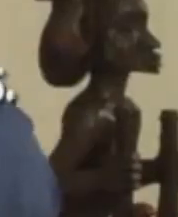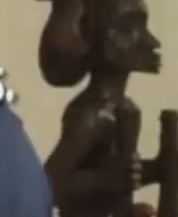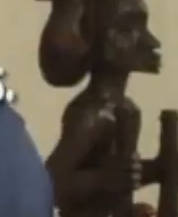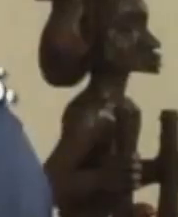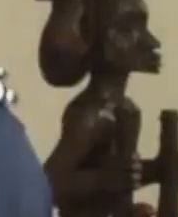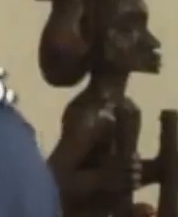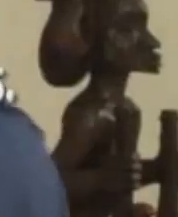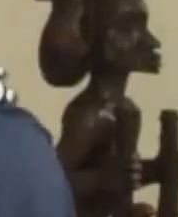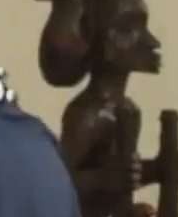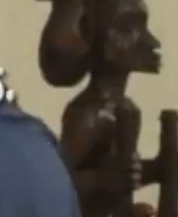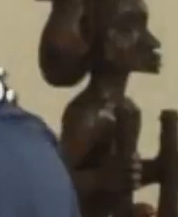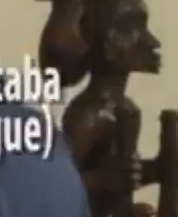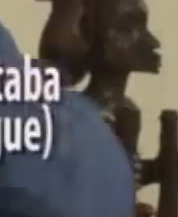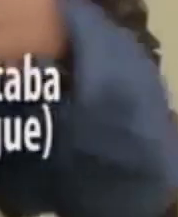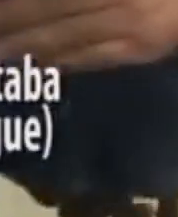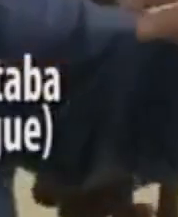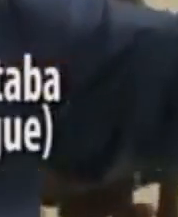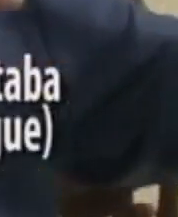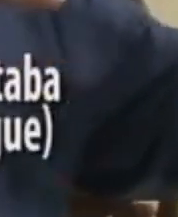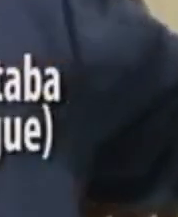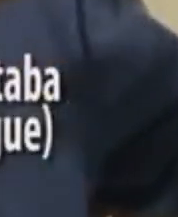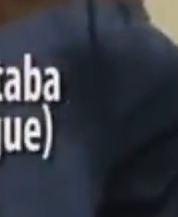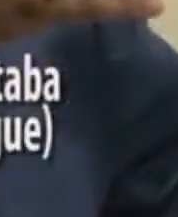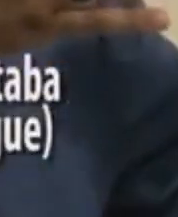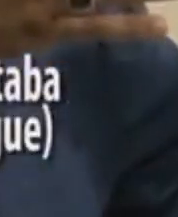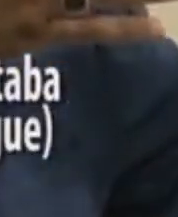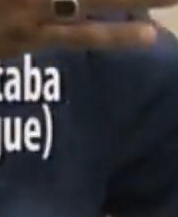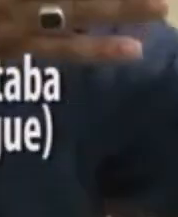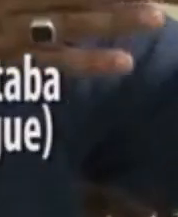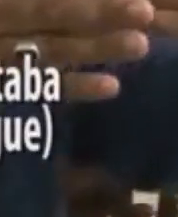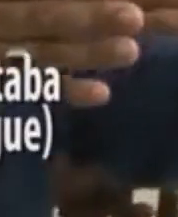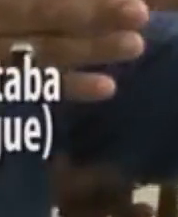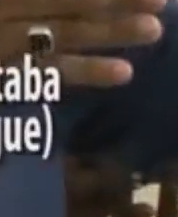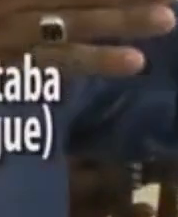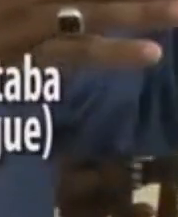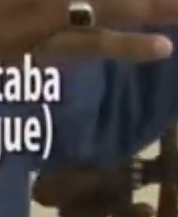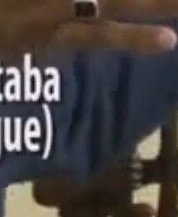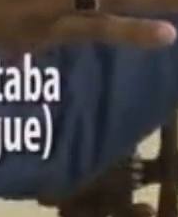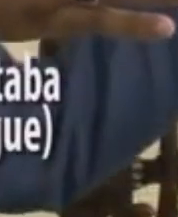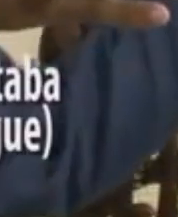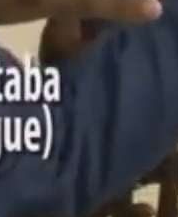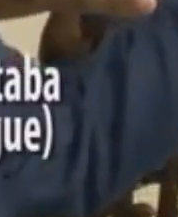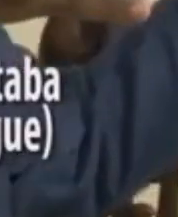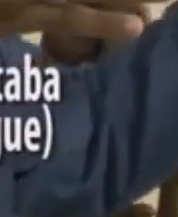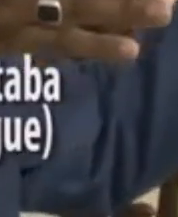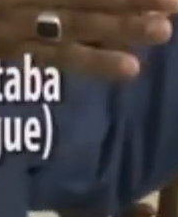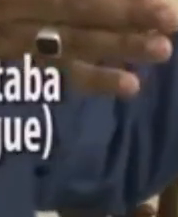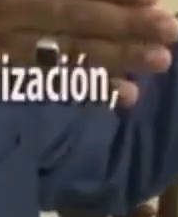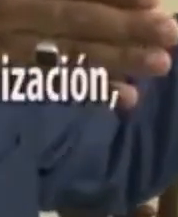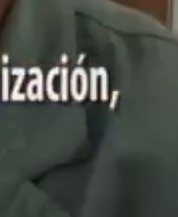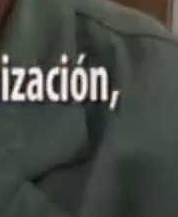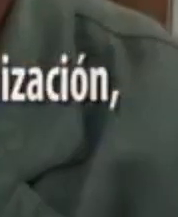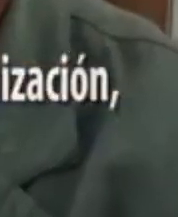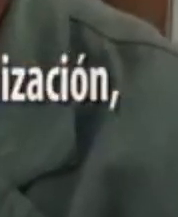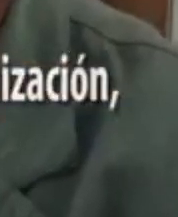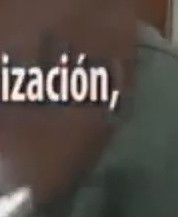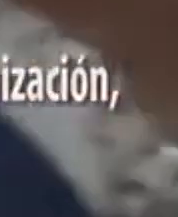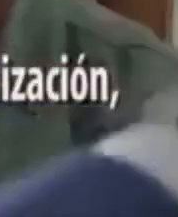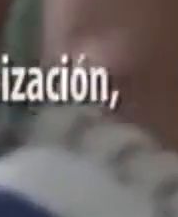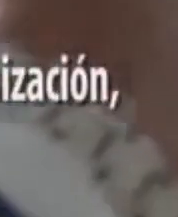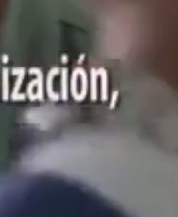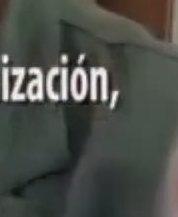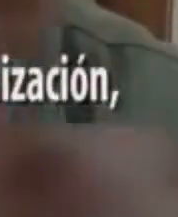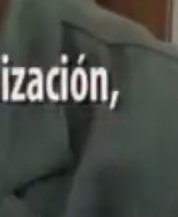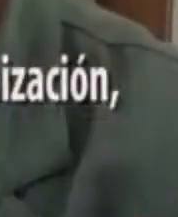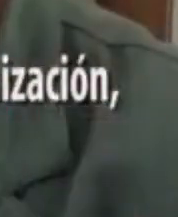unidade cubana estava a 200 quilômetros. Quando eu fui para Chamoteta e Cacinga, estava a 110 quilômetros a unidade cubana. Nós estávamos